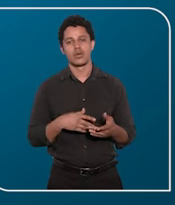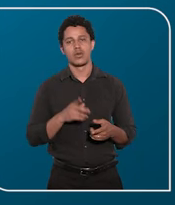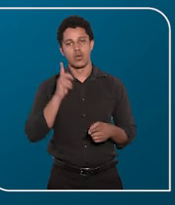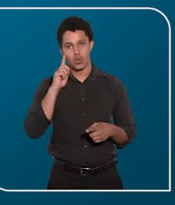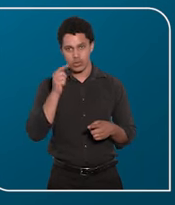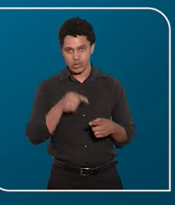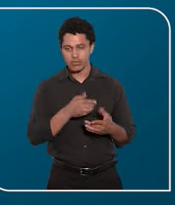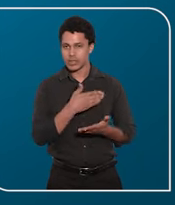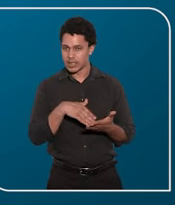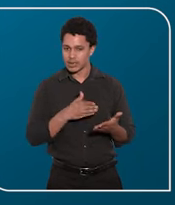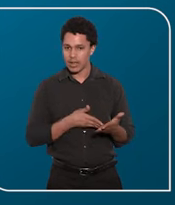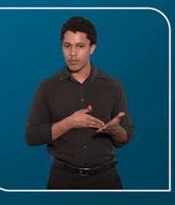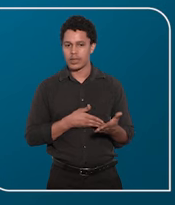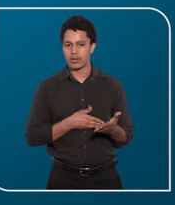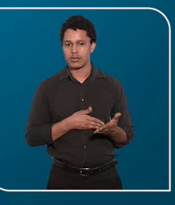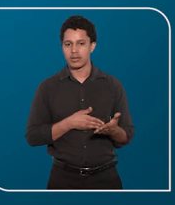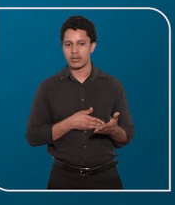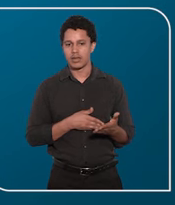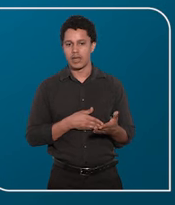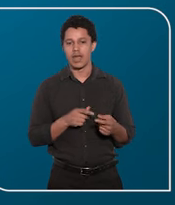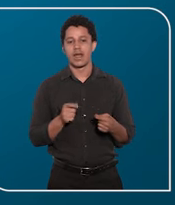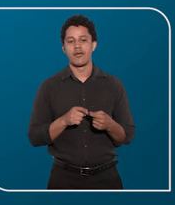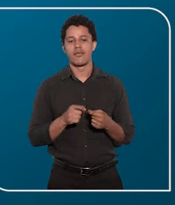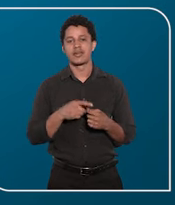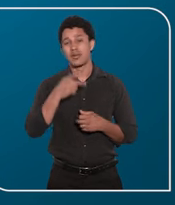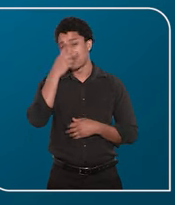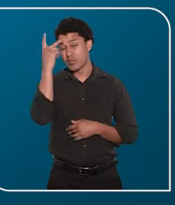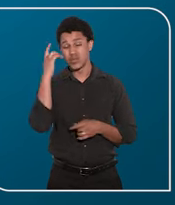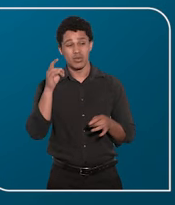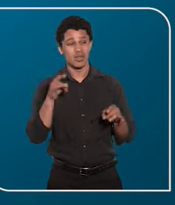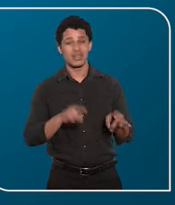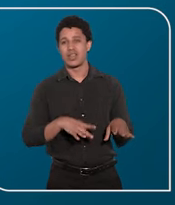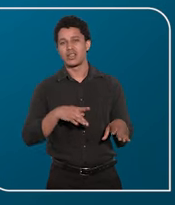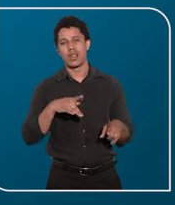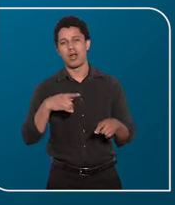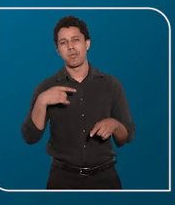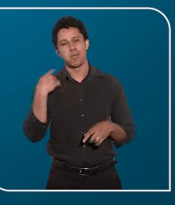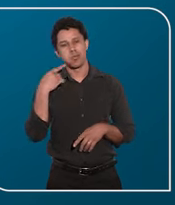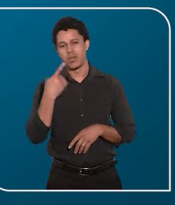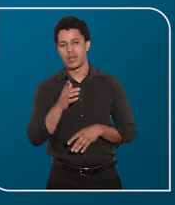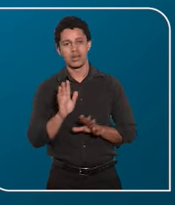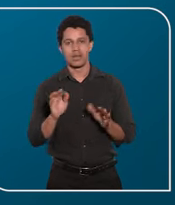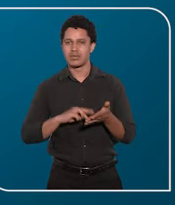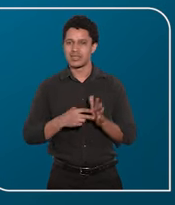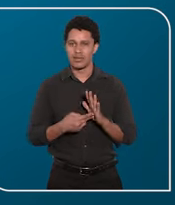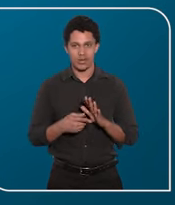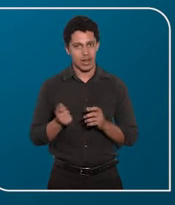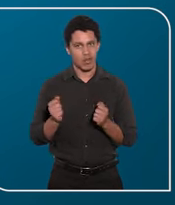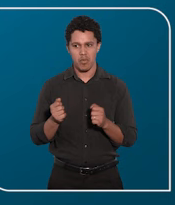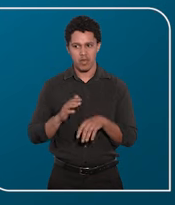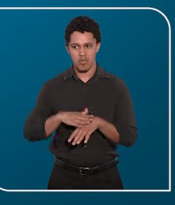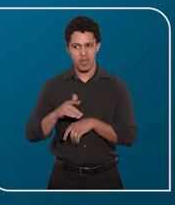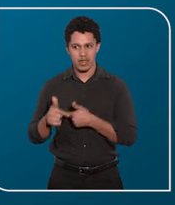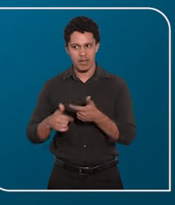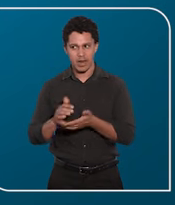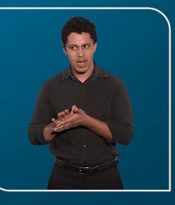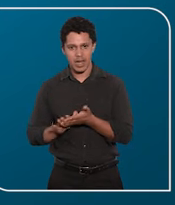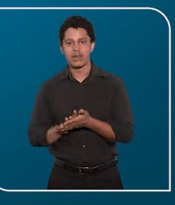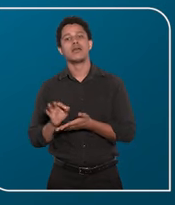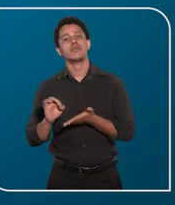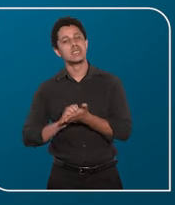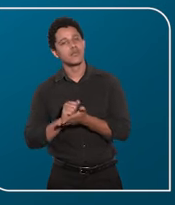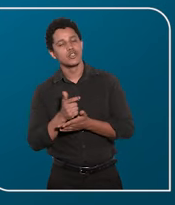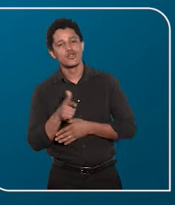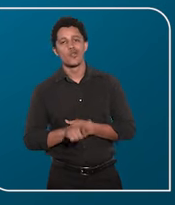cancelamento da inscrição, ela faz com que a pessoa deixe de ser advogada. Isso quer dizer que ela não vai poder mais advogar, só se inscrever de novo.